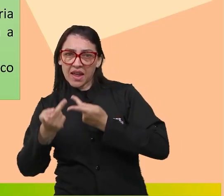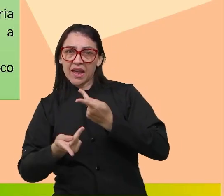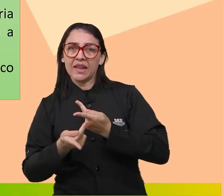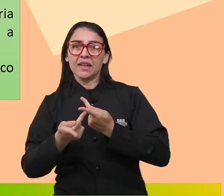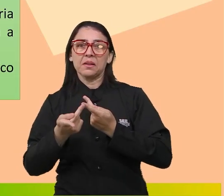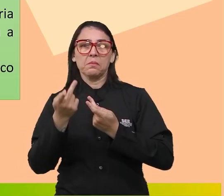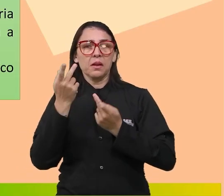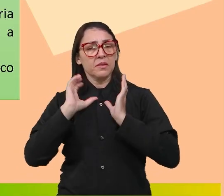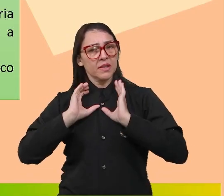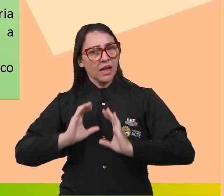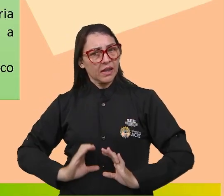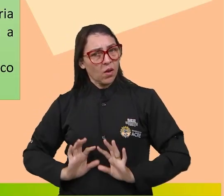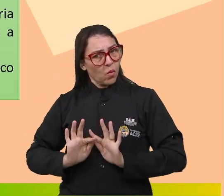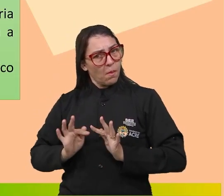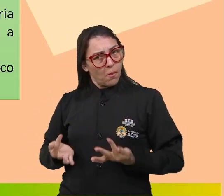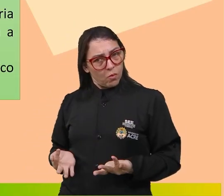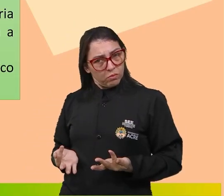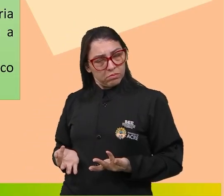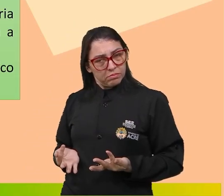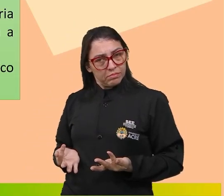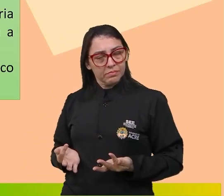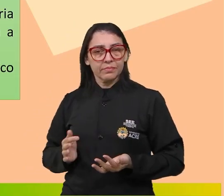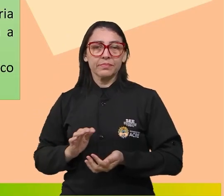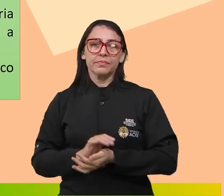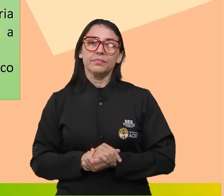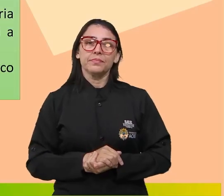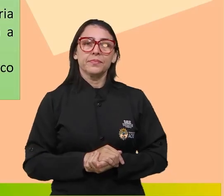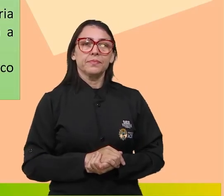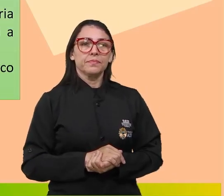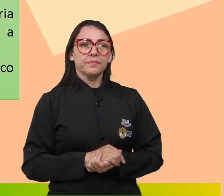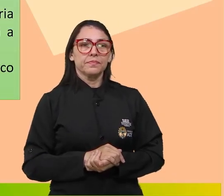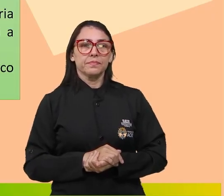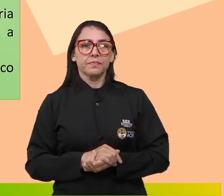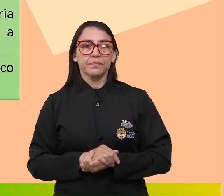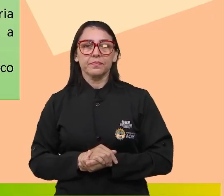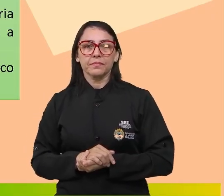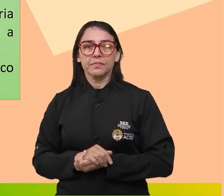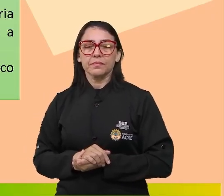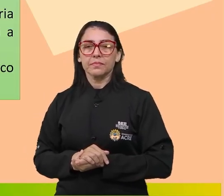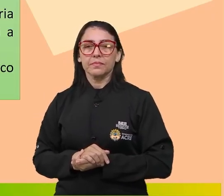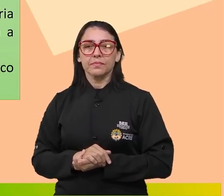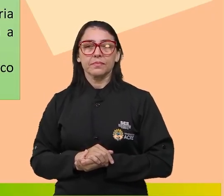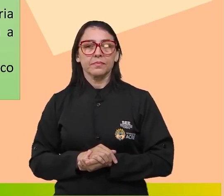rebuscada e hermética falada normalmente pelo cidadão comum.